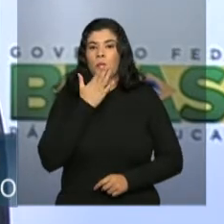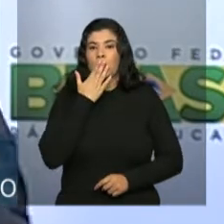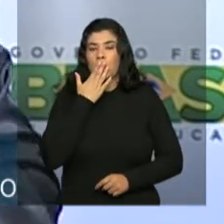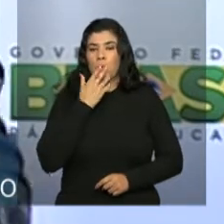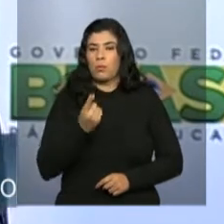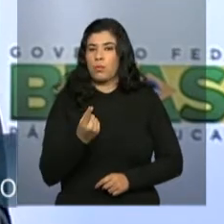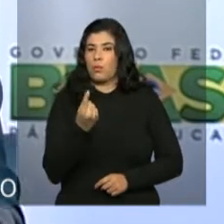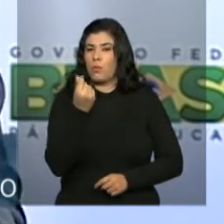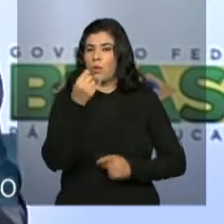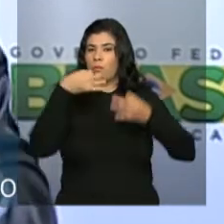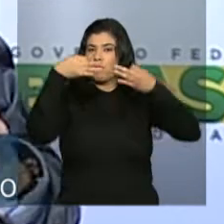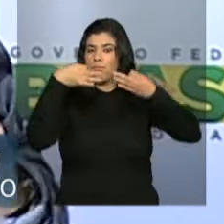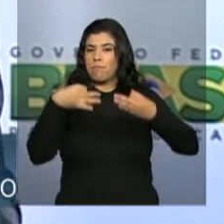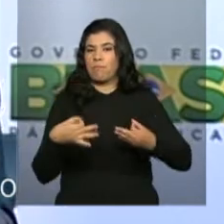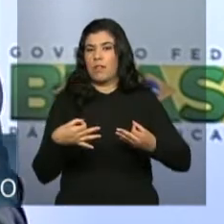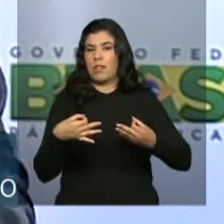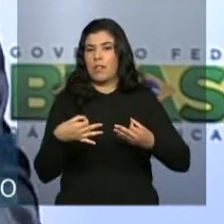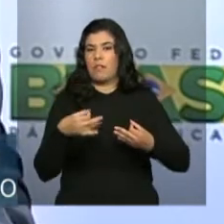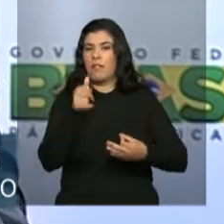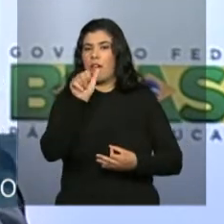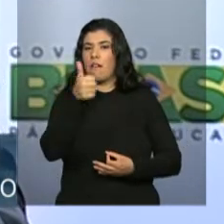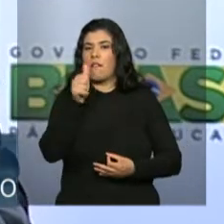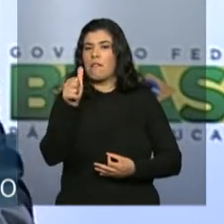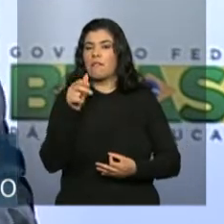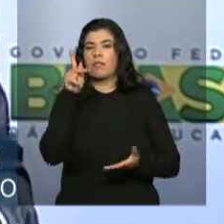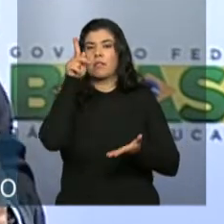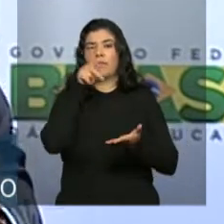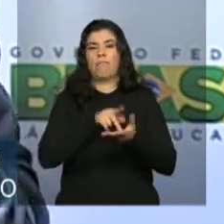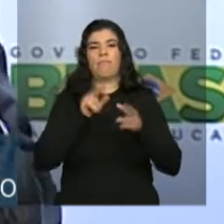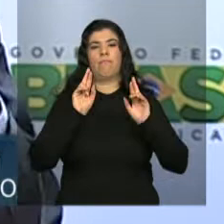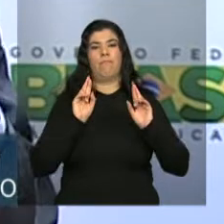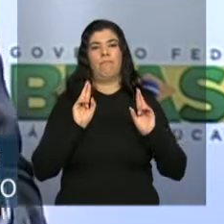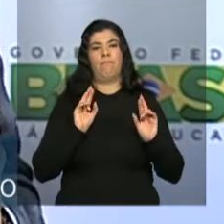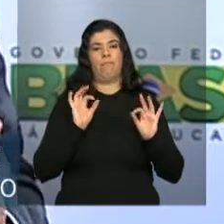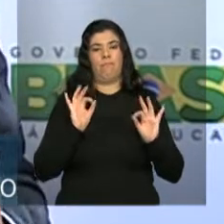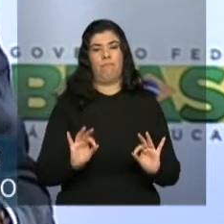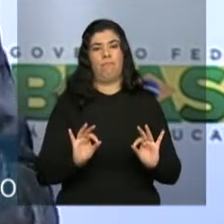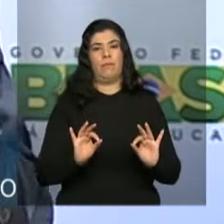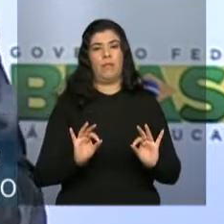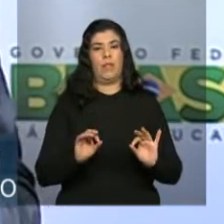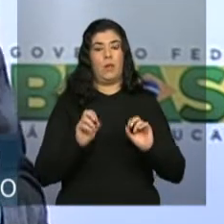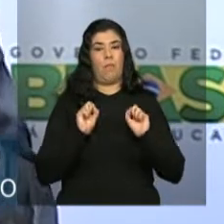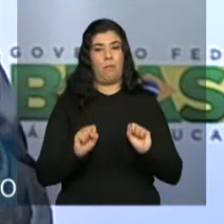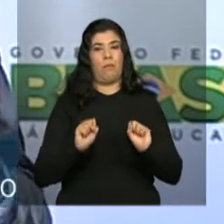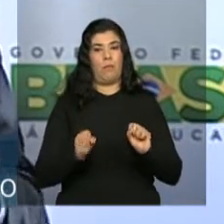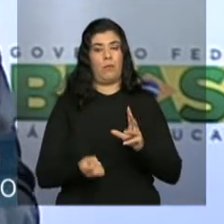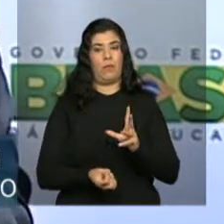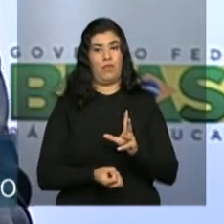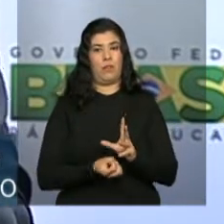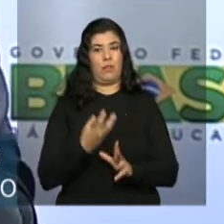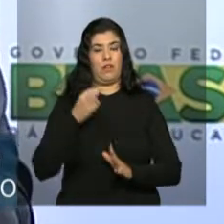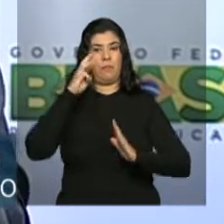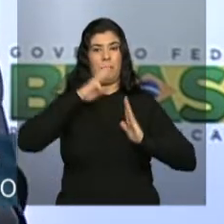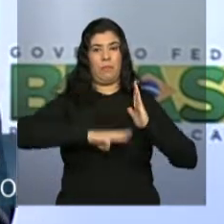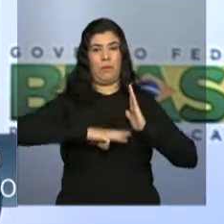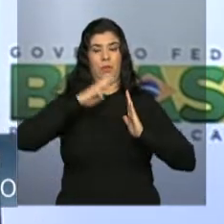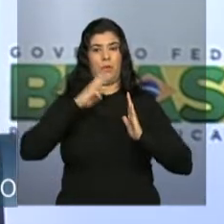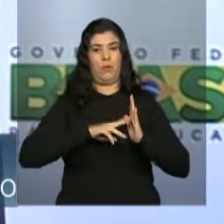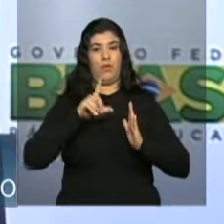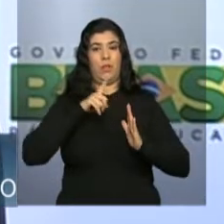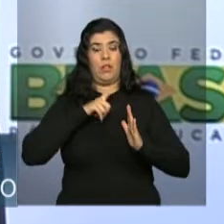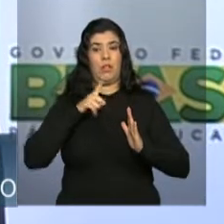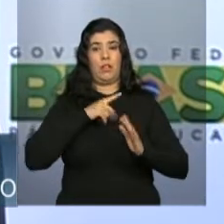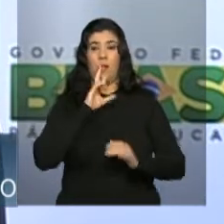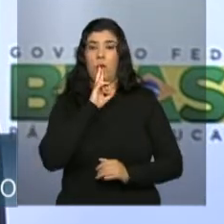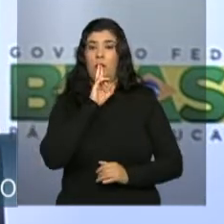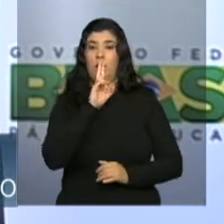qualificada ela pura melhor ela reflete melhor a realidade e portanto ela permite que se estabeleçam a metodologia que dá